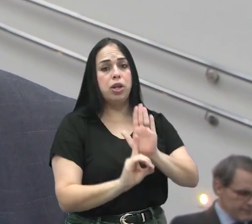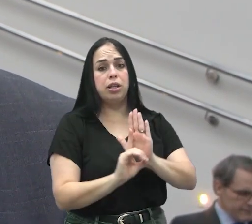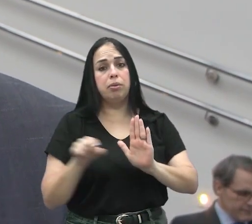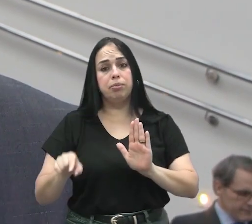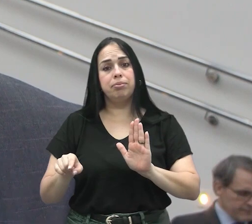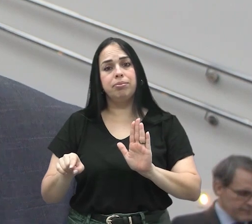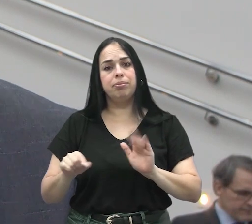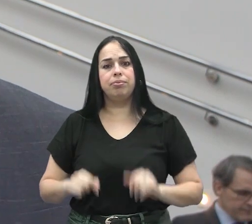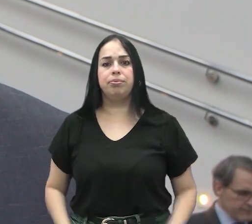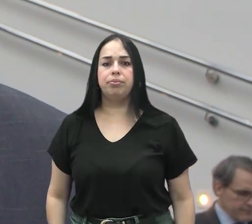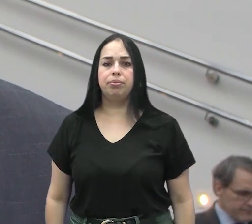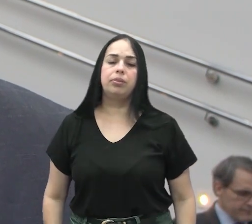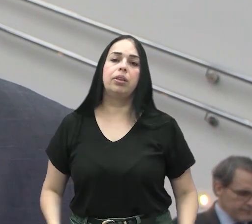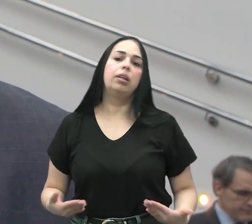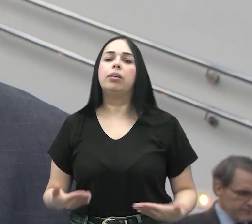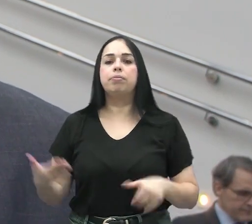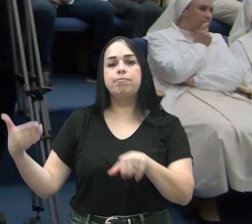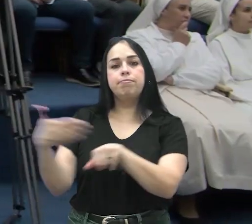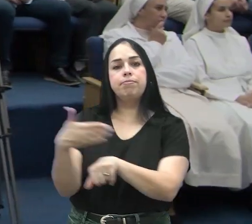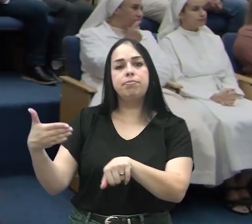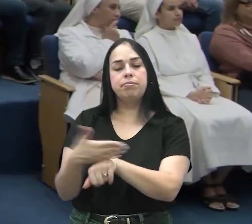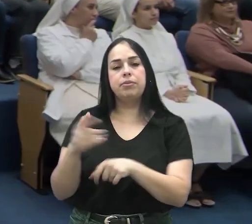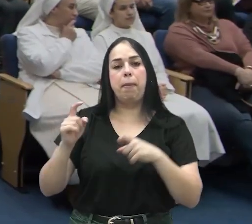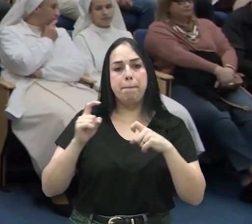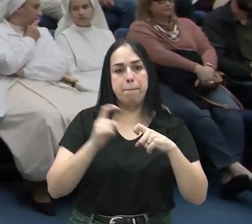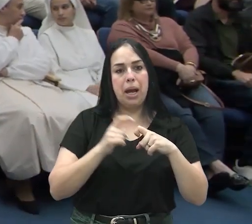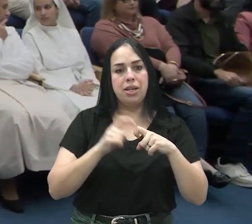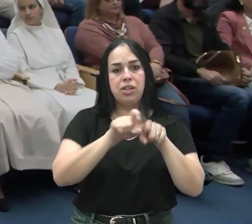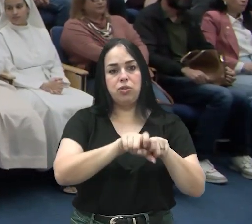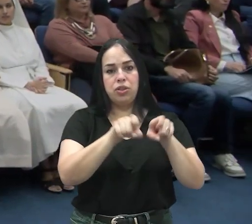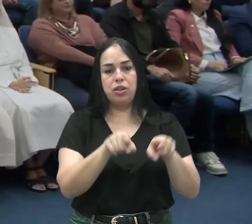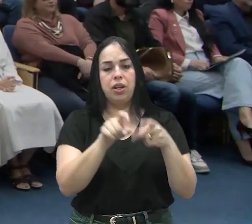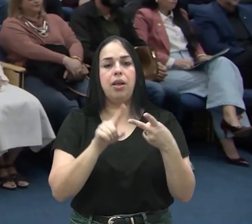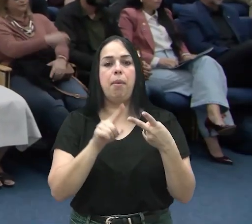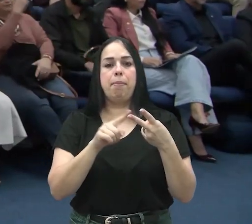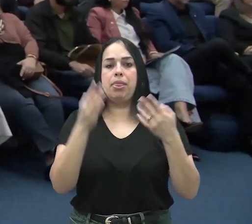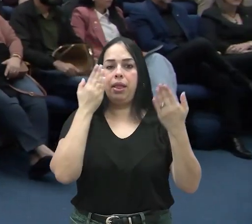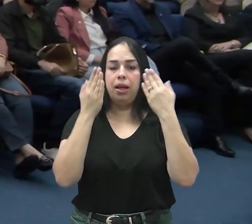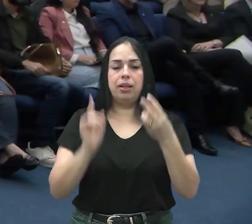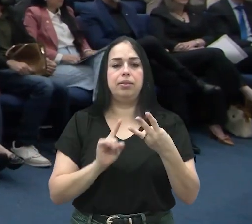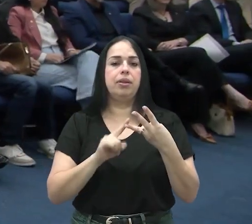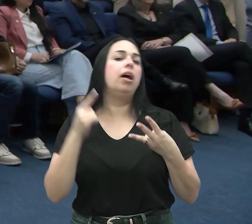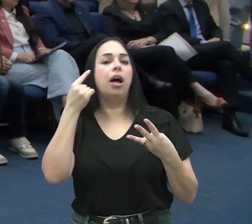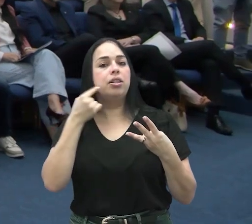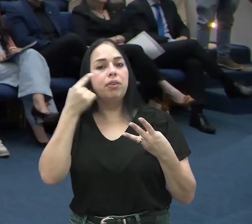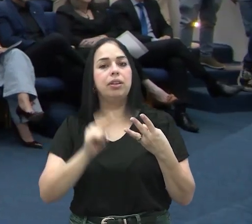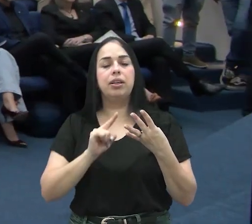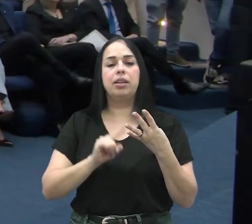principalmente dar o direito do sepultamento para a criança. Participaram do encontro médicos, ginecologistas e